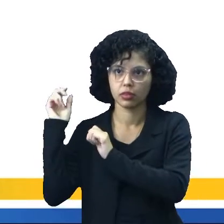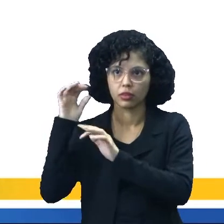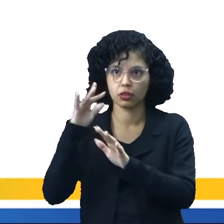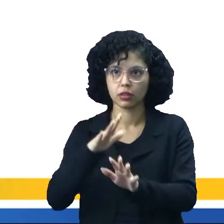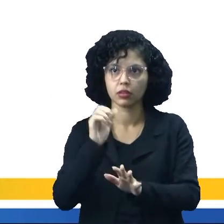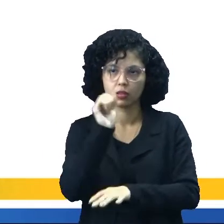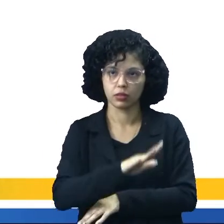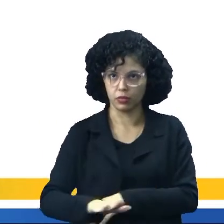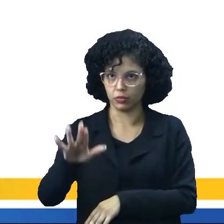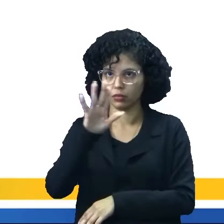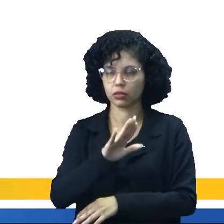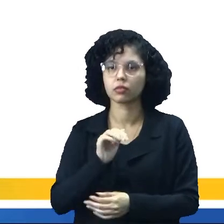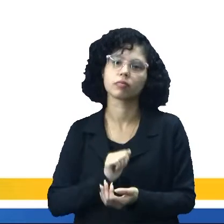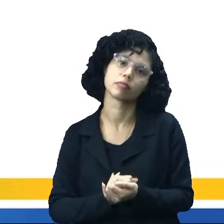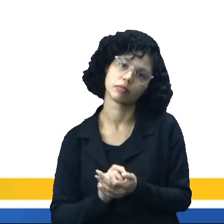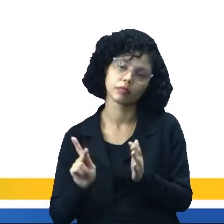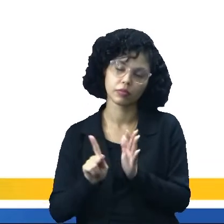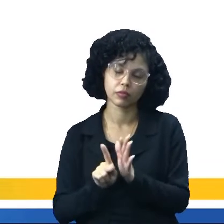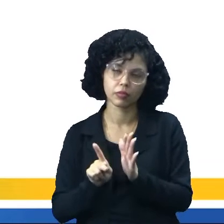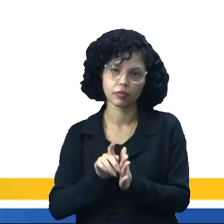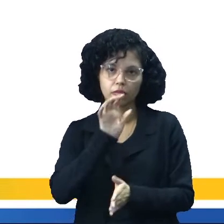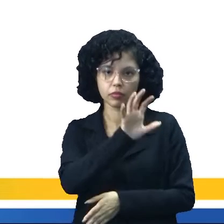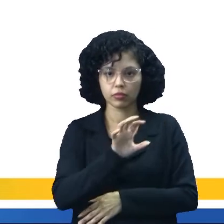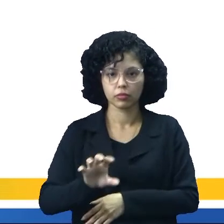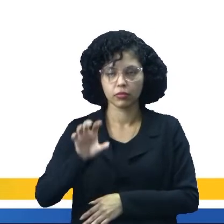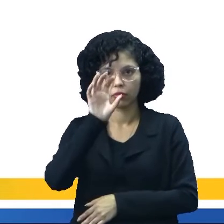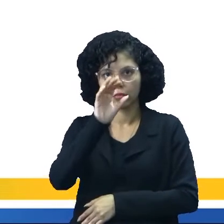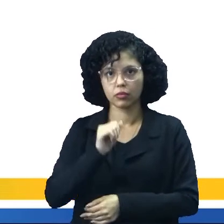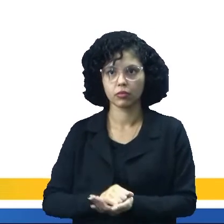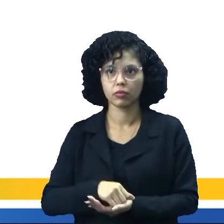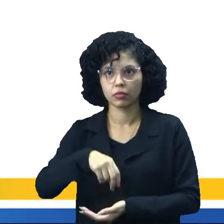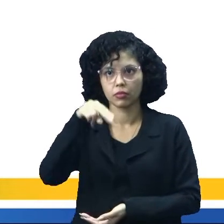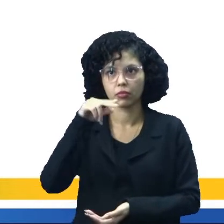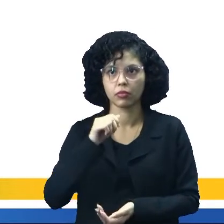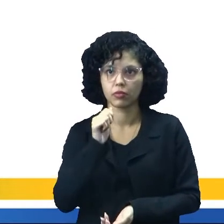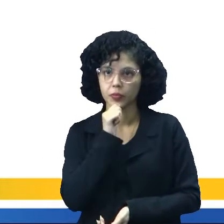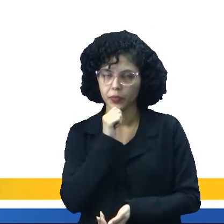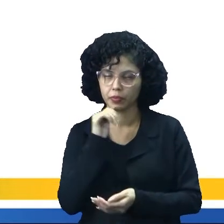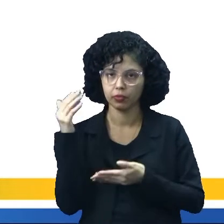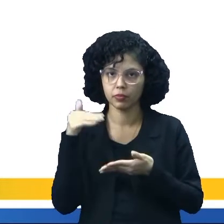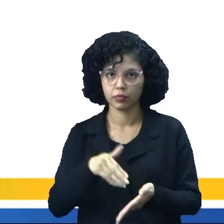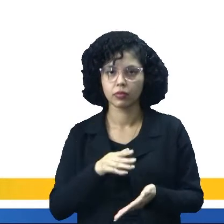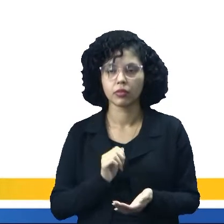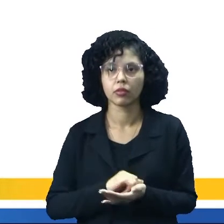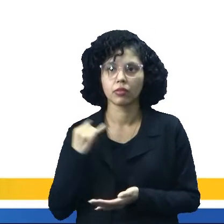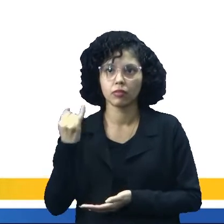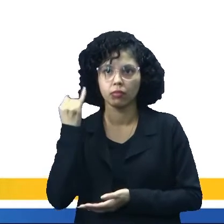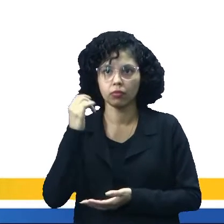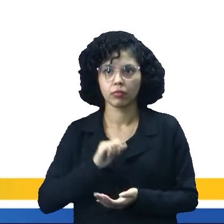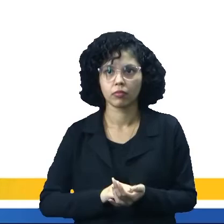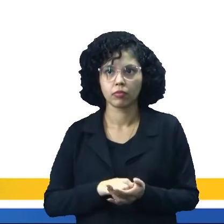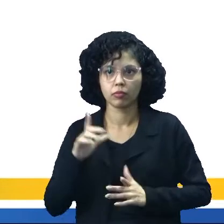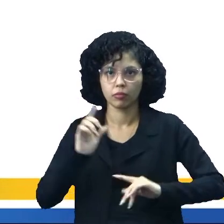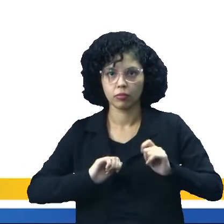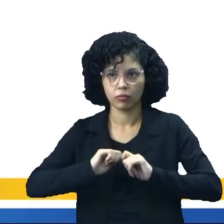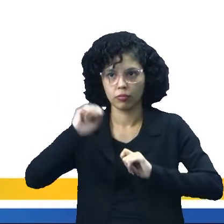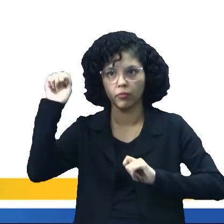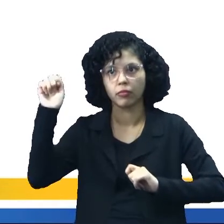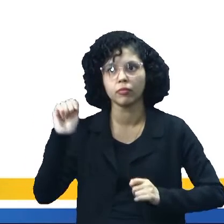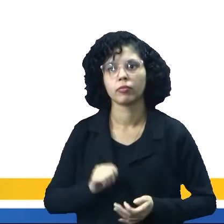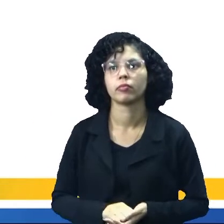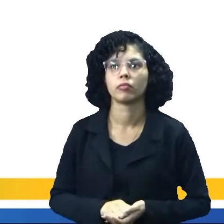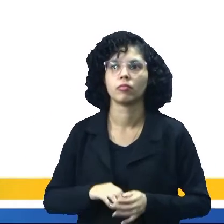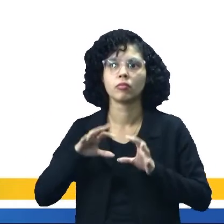nacional, principalmente por meio da região norte, né, chegando aqui até a gente, especialmente pelo estado do